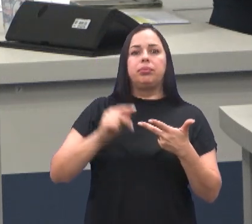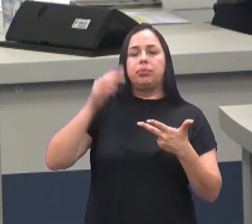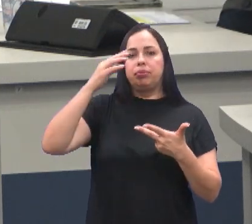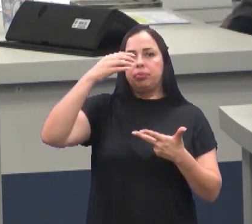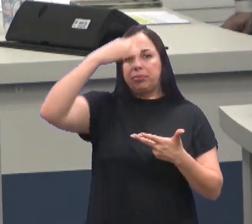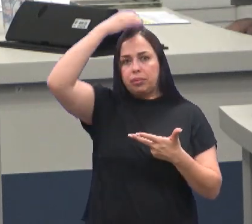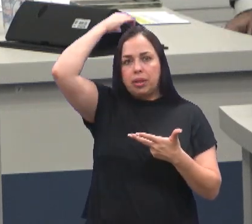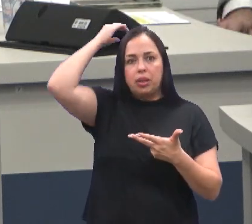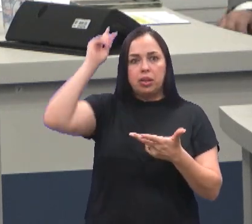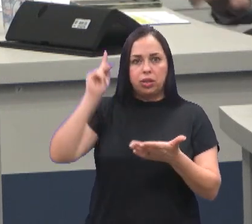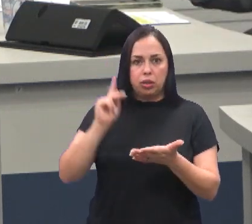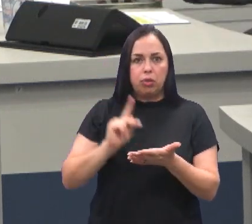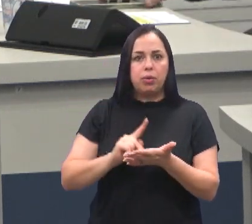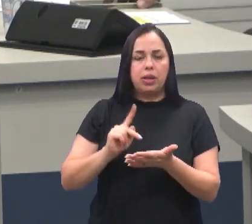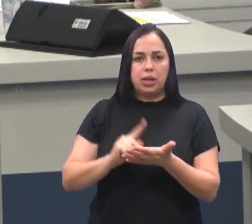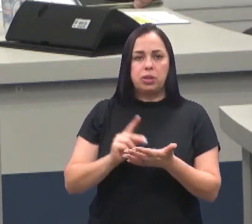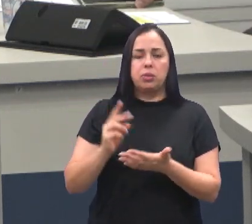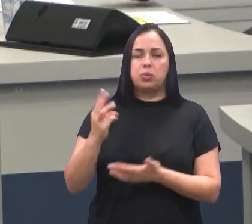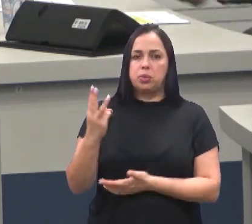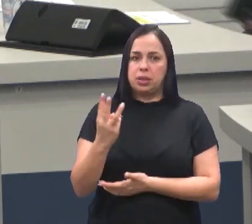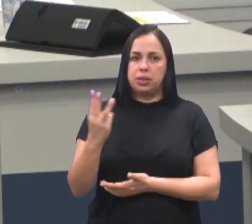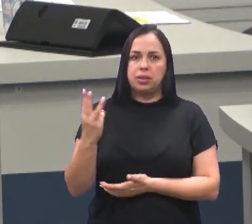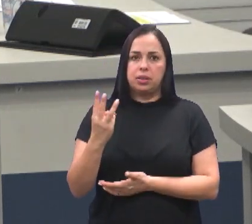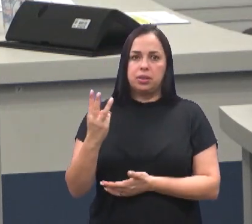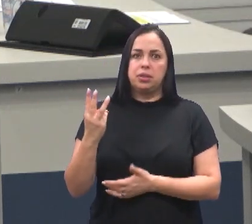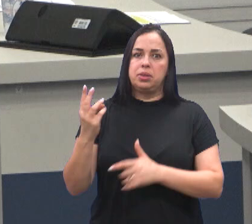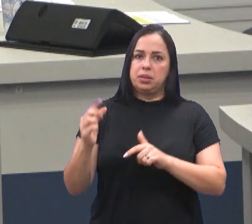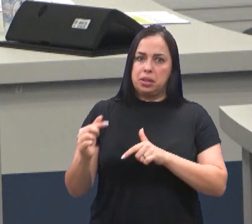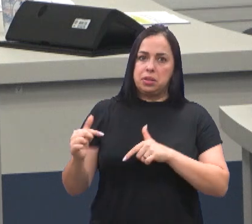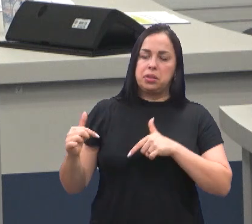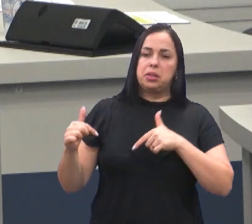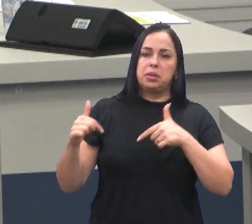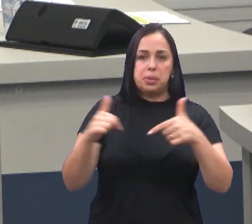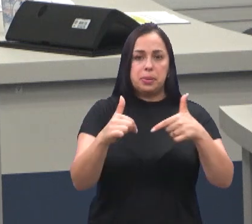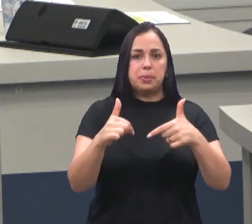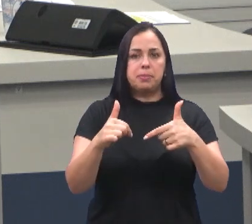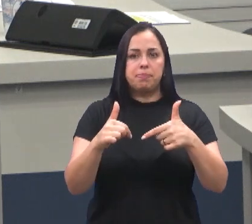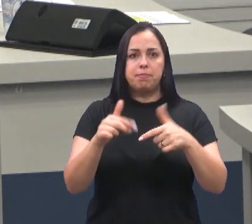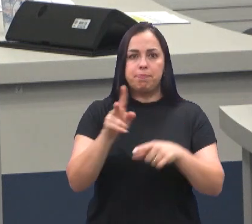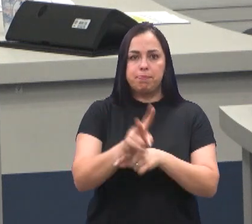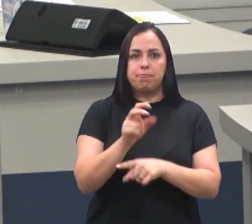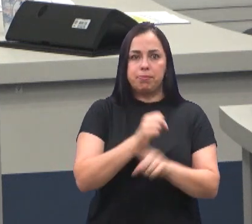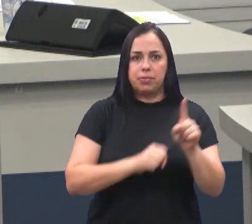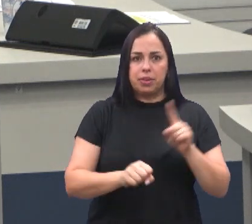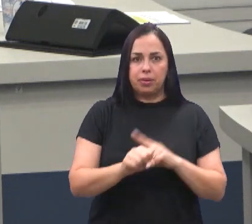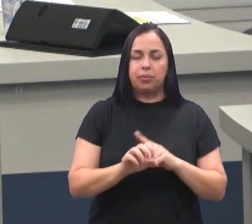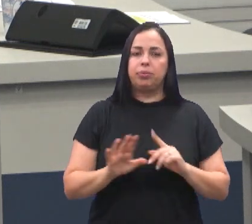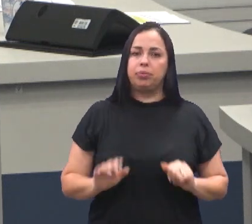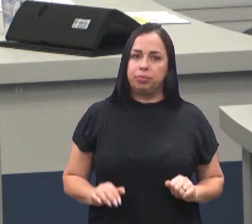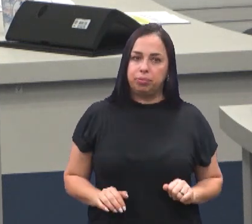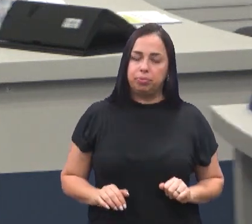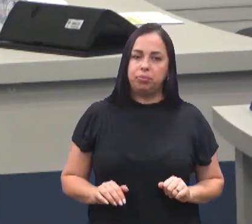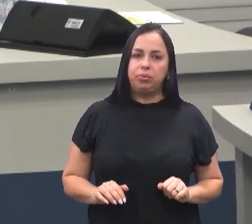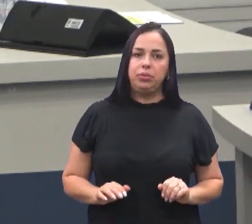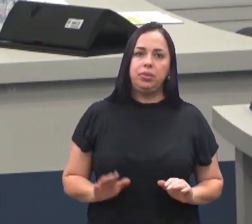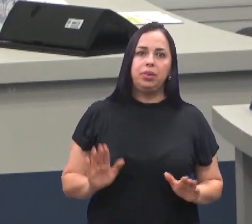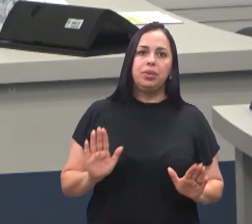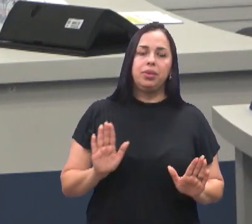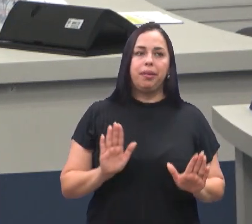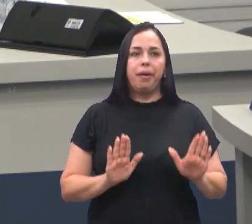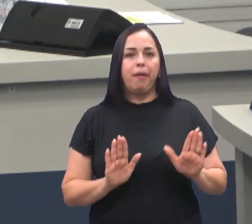que realmente são pessoas dedicadas na causa social, não alguns falsos